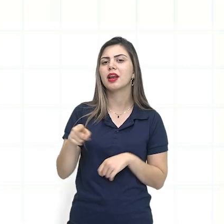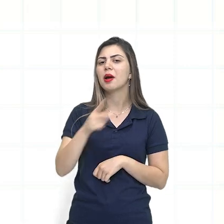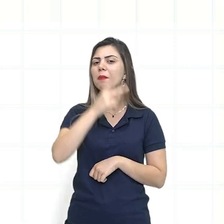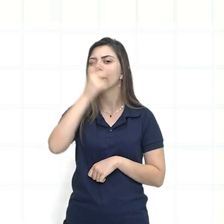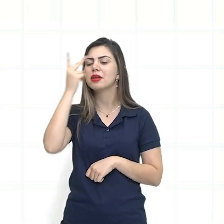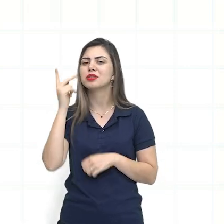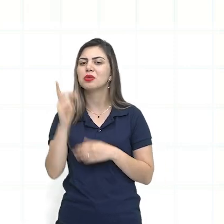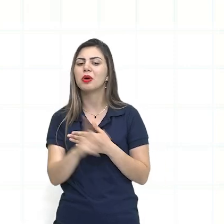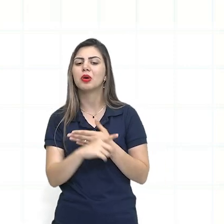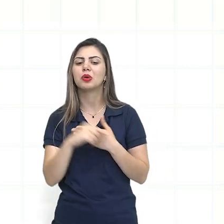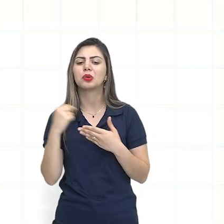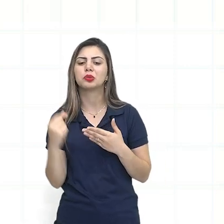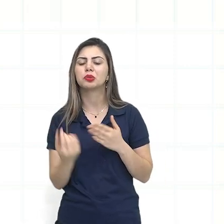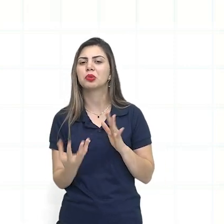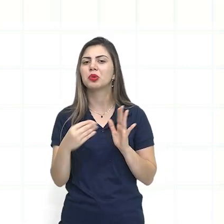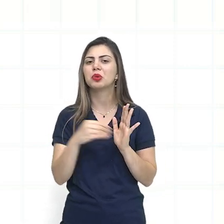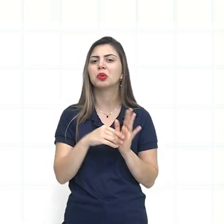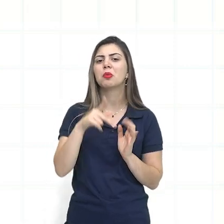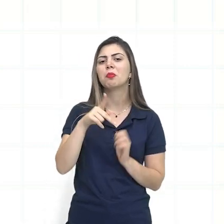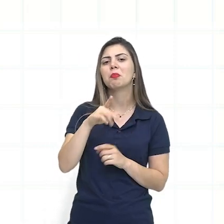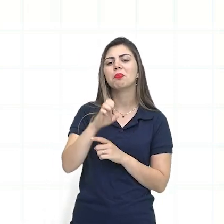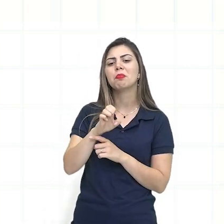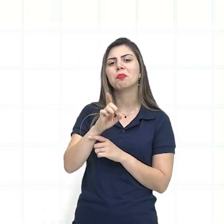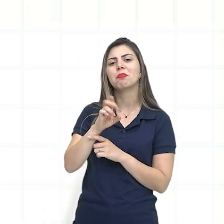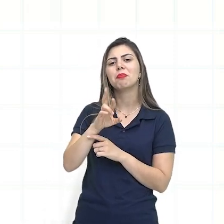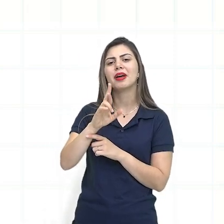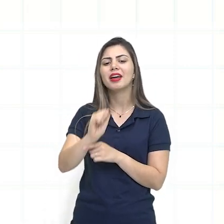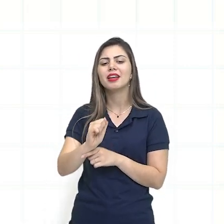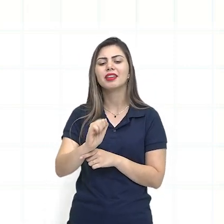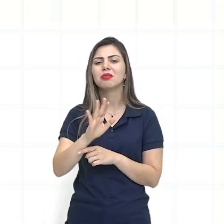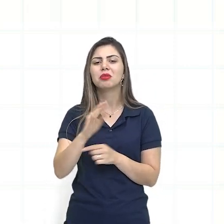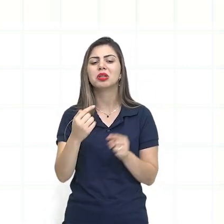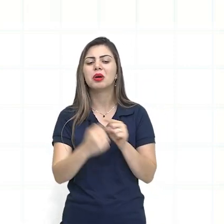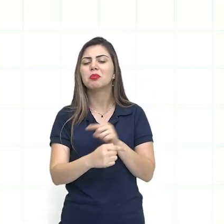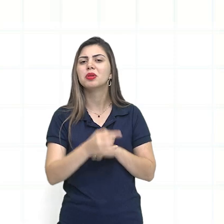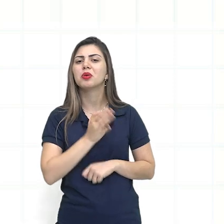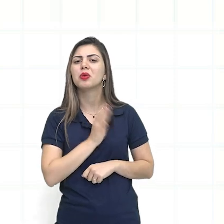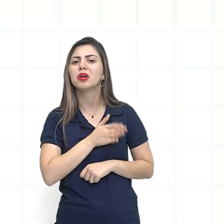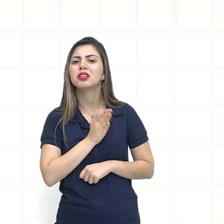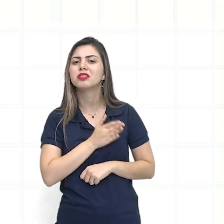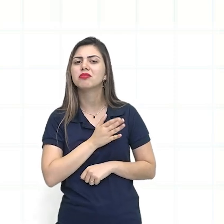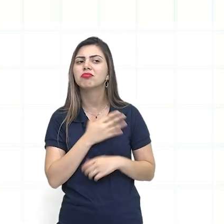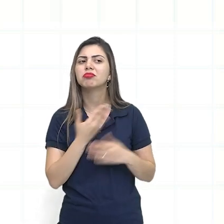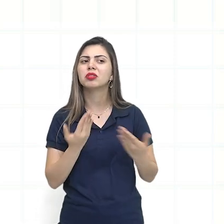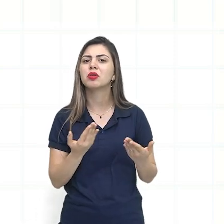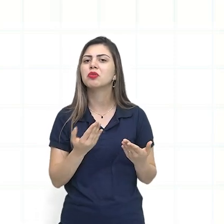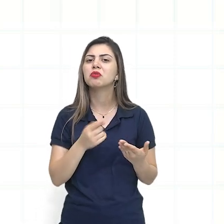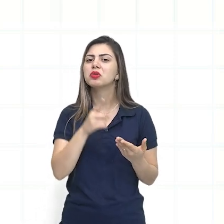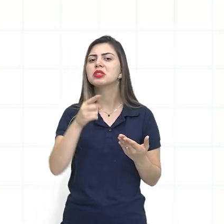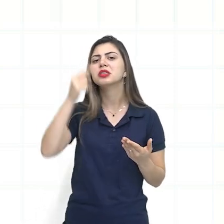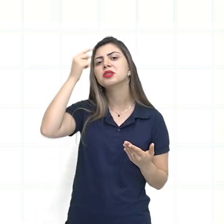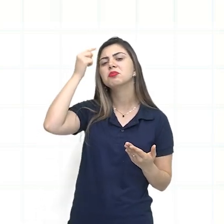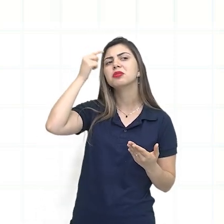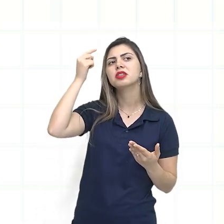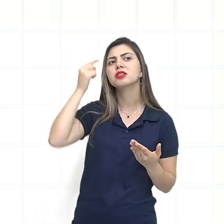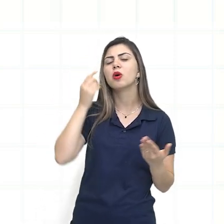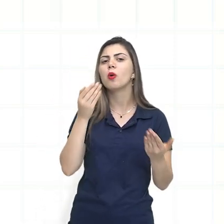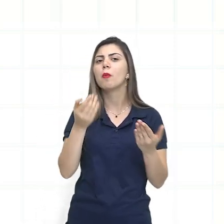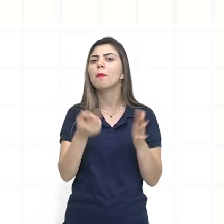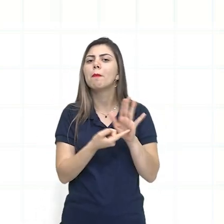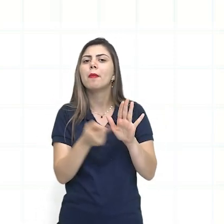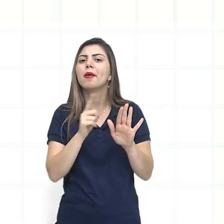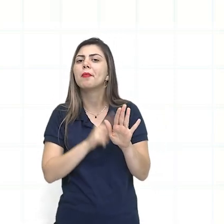autor disse que no teu peito bate uma pedra? O que vocês podem imaginar a respeito disso? O